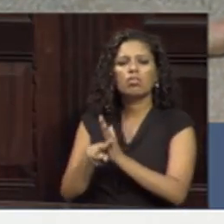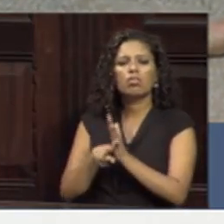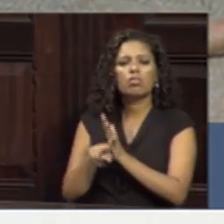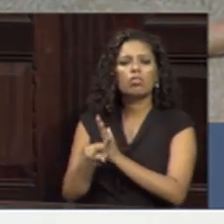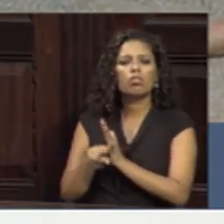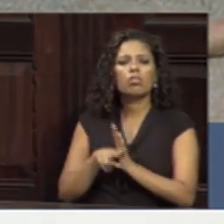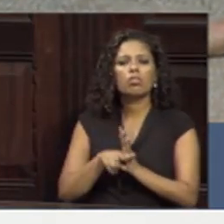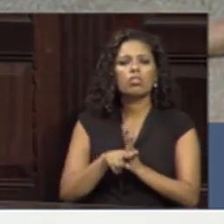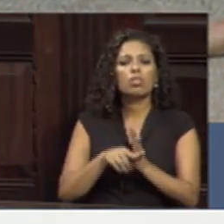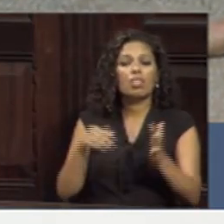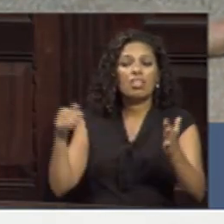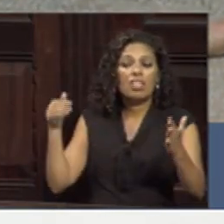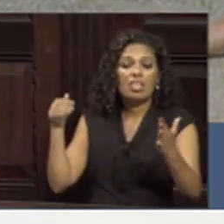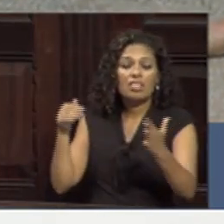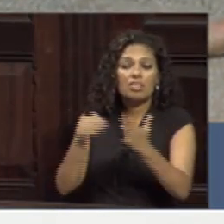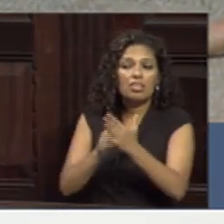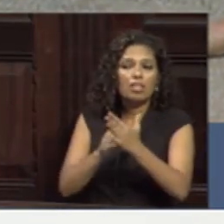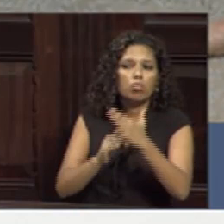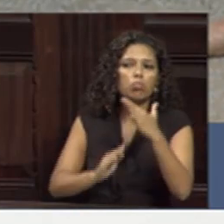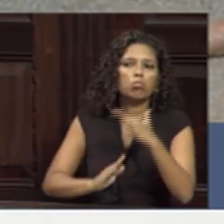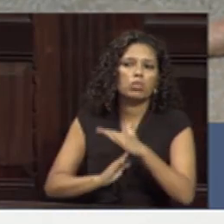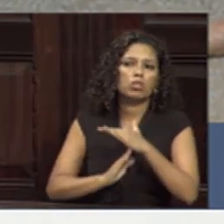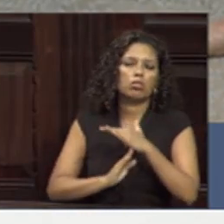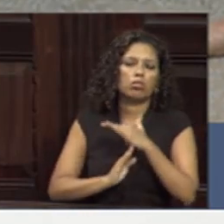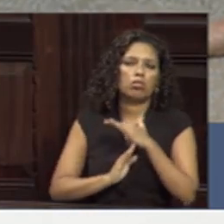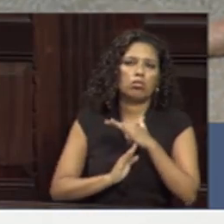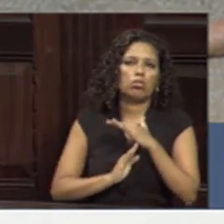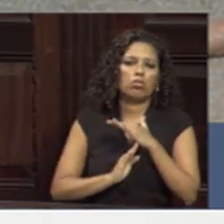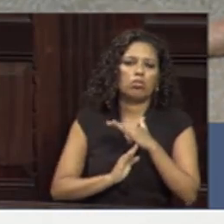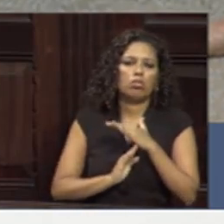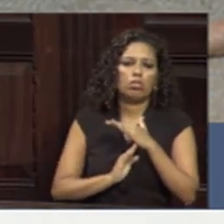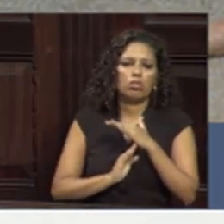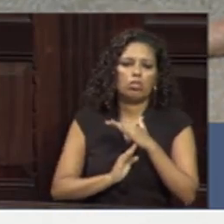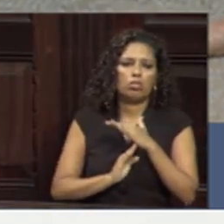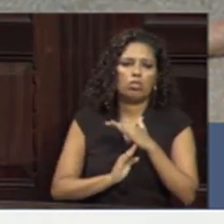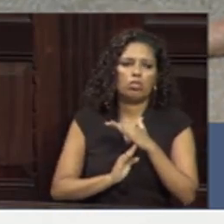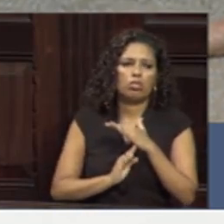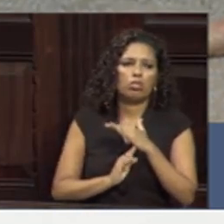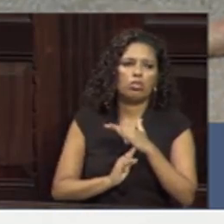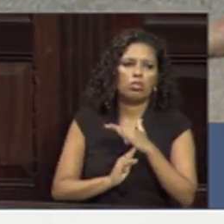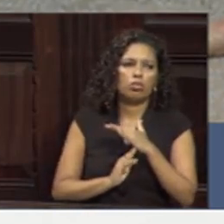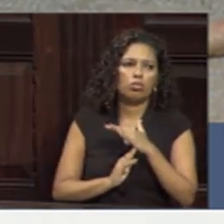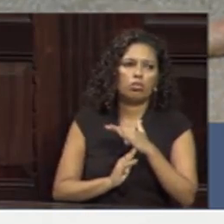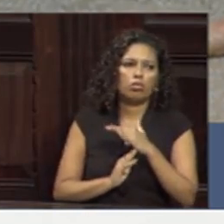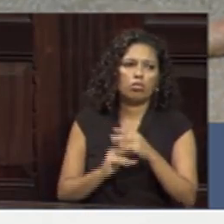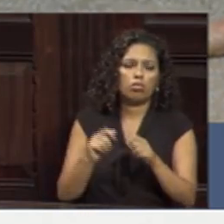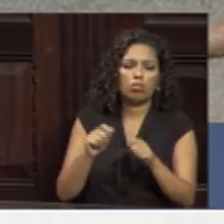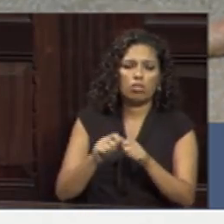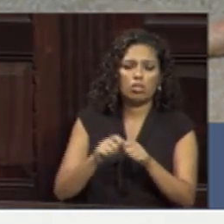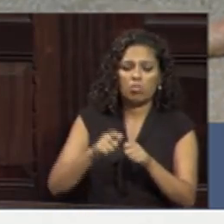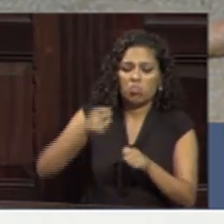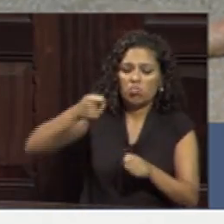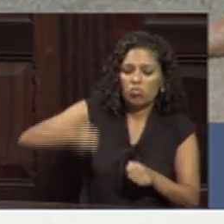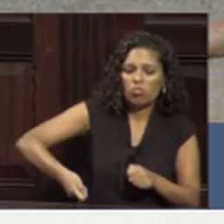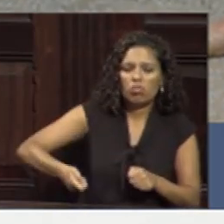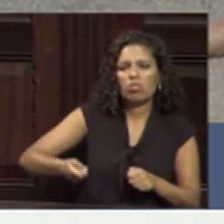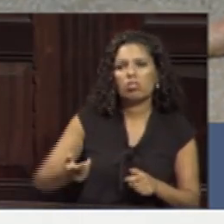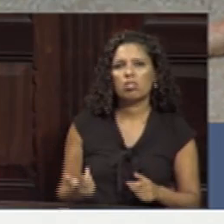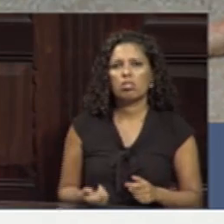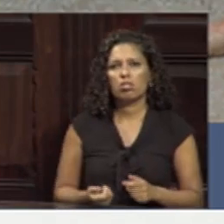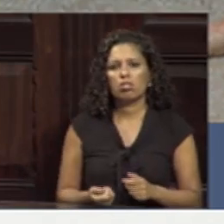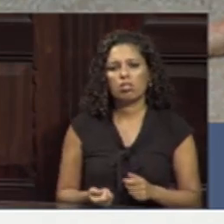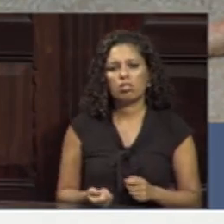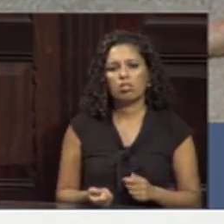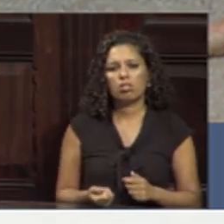até as últimas consequências para se fazer justiça,